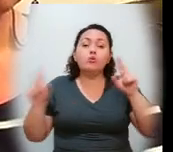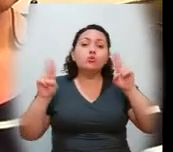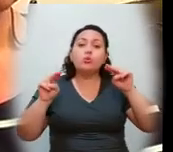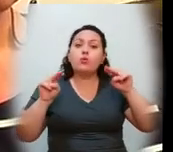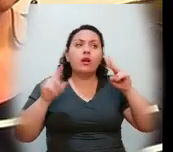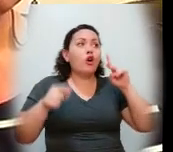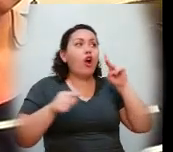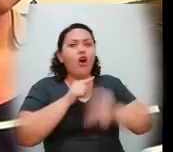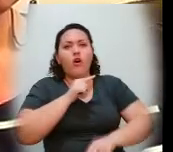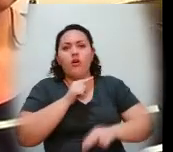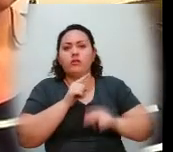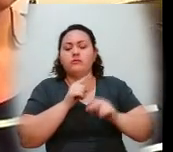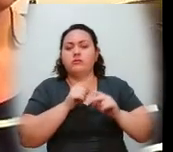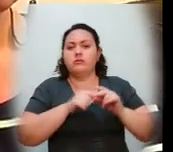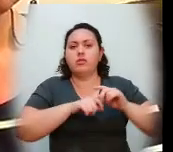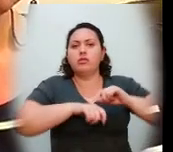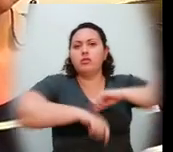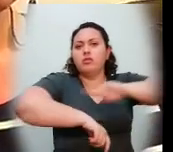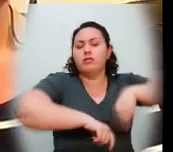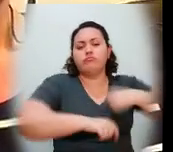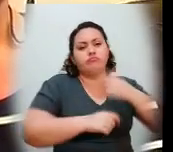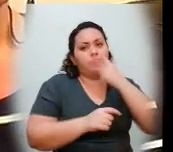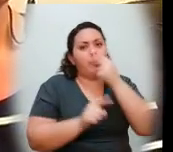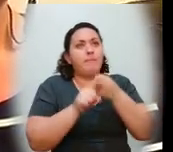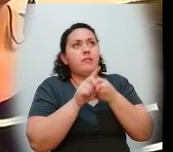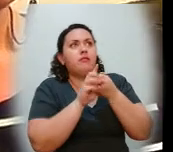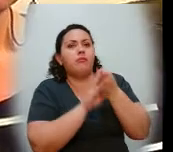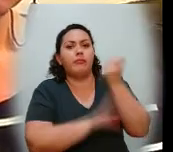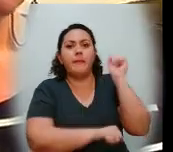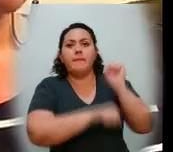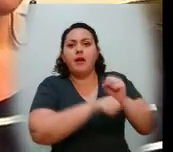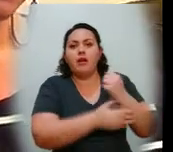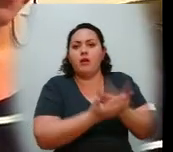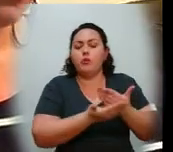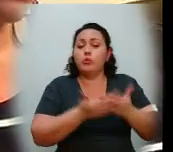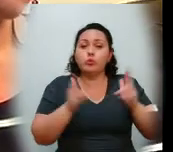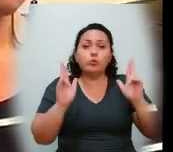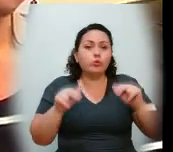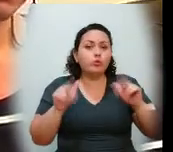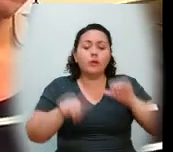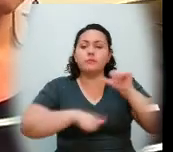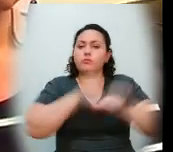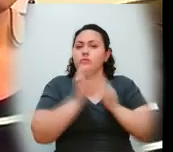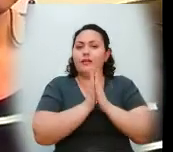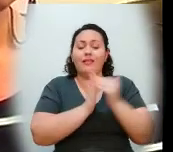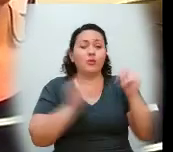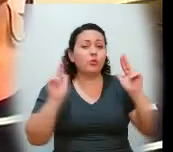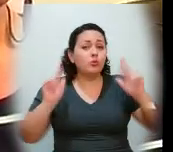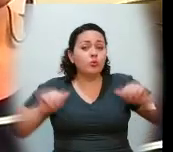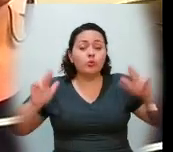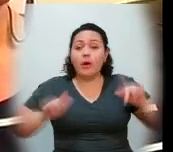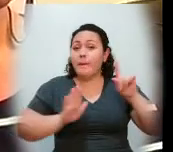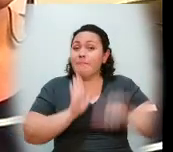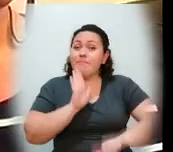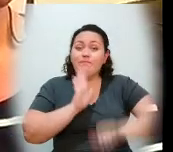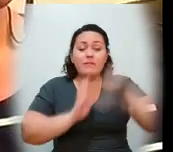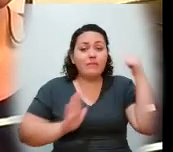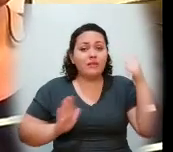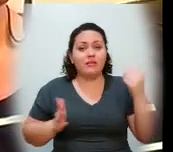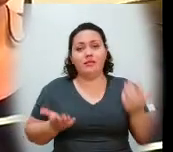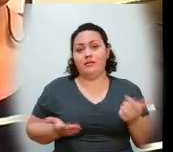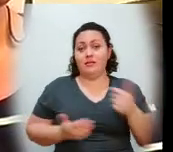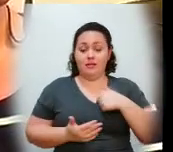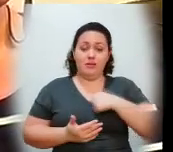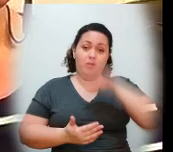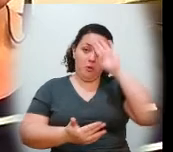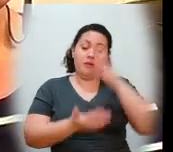interromper tão longamente, né? E interferir no nosso calendário. Então, eu acredito que é uma